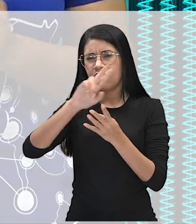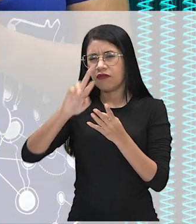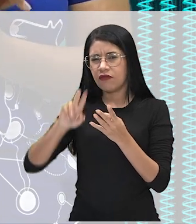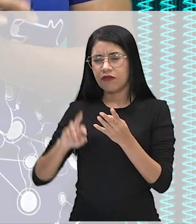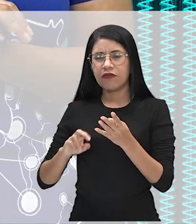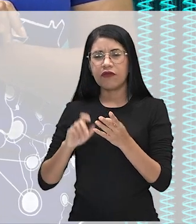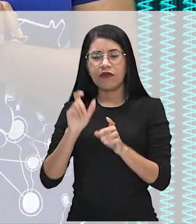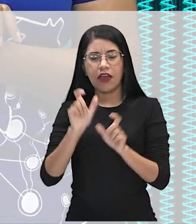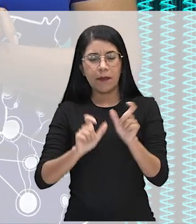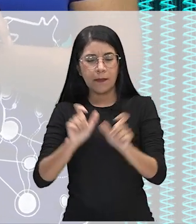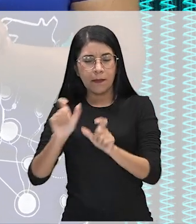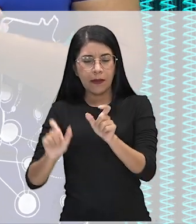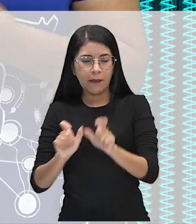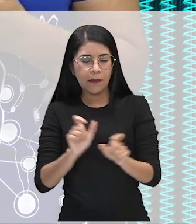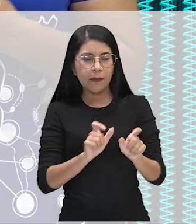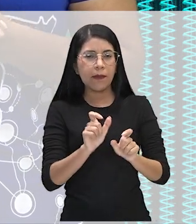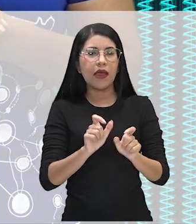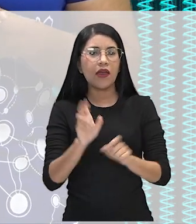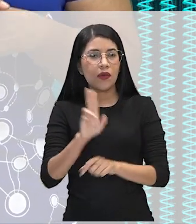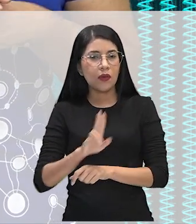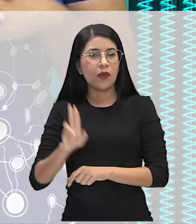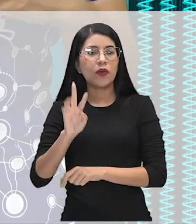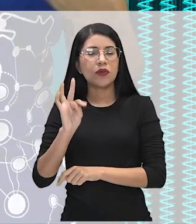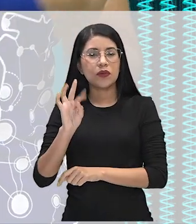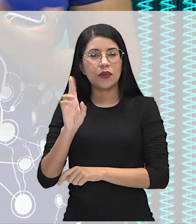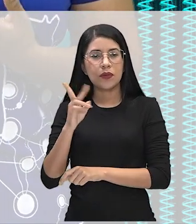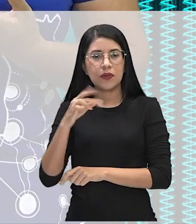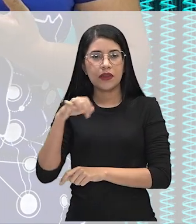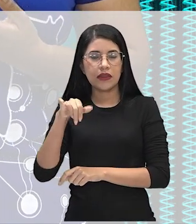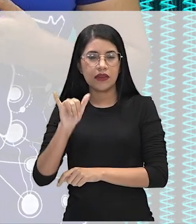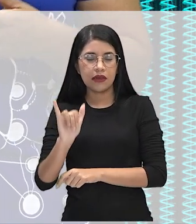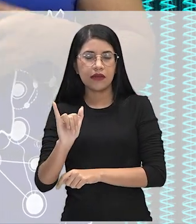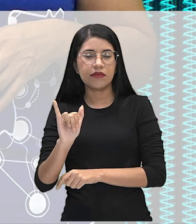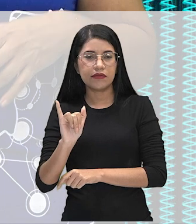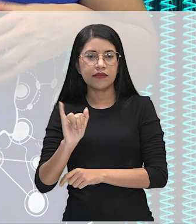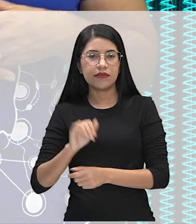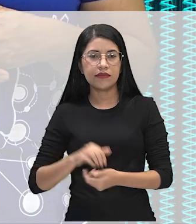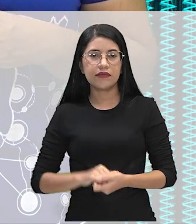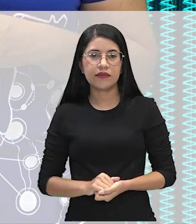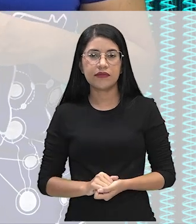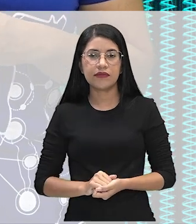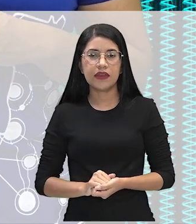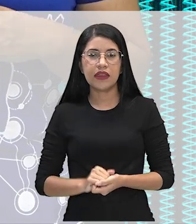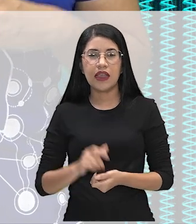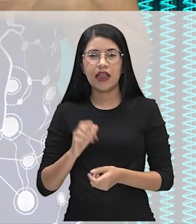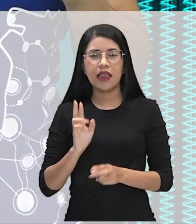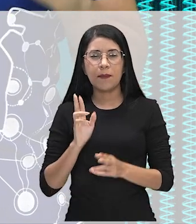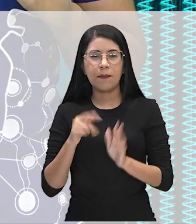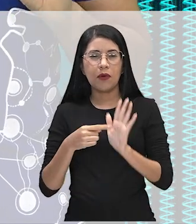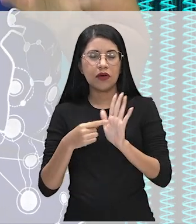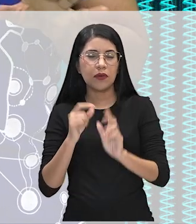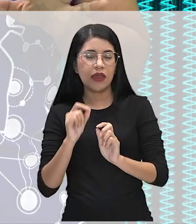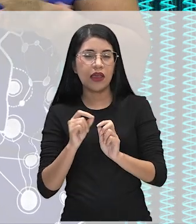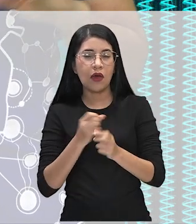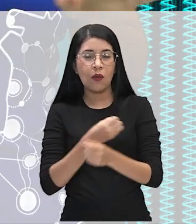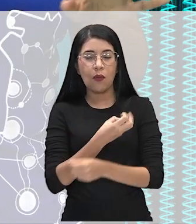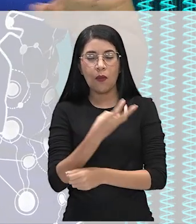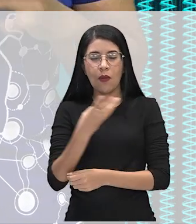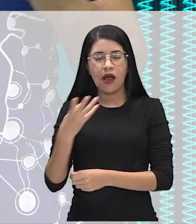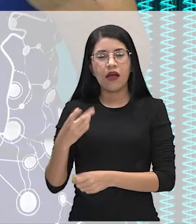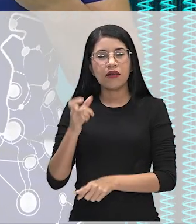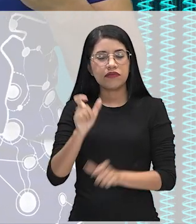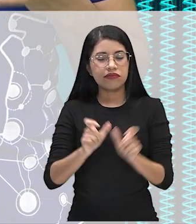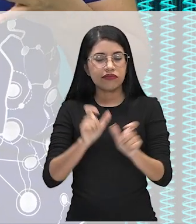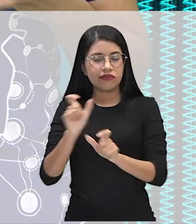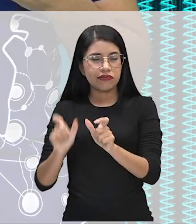eu vou utilizar o they, tá? Que ele indica uma grande quantidade de pessoas, ok? E aqui esse they é para